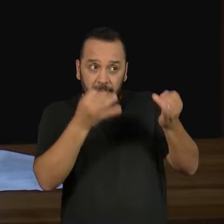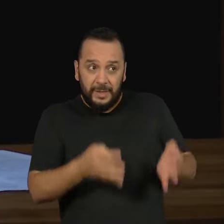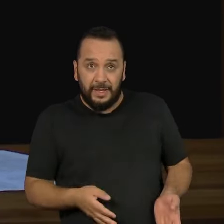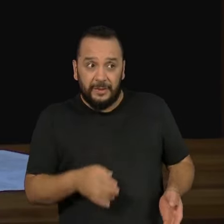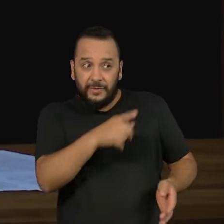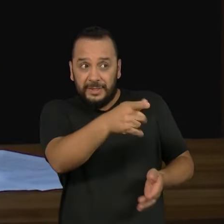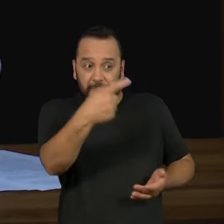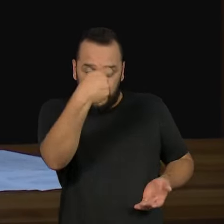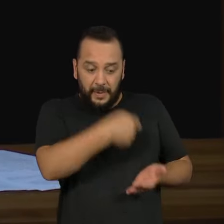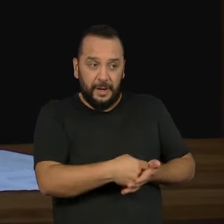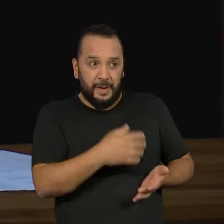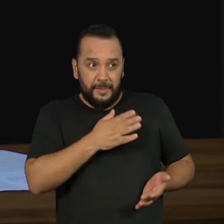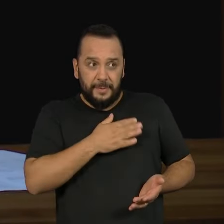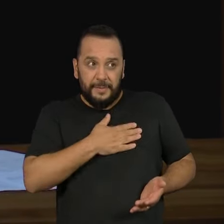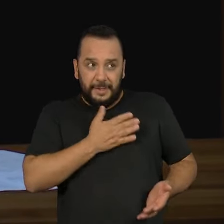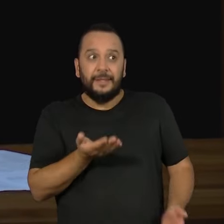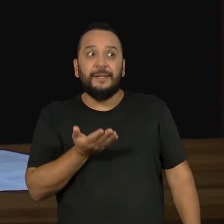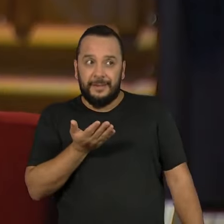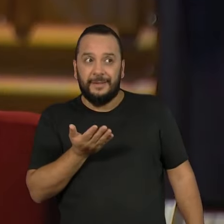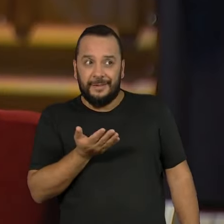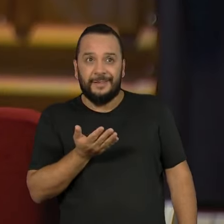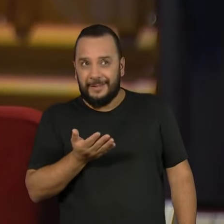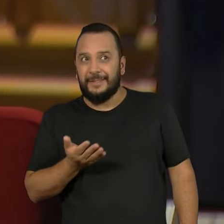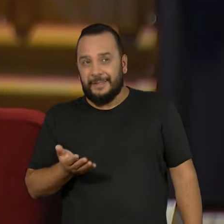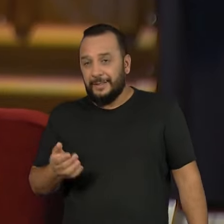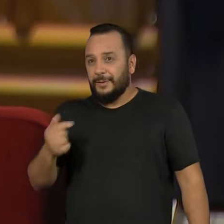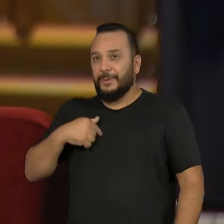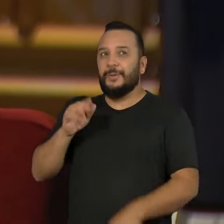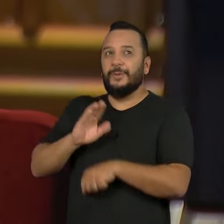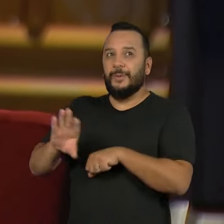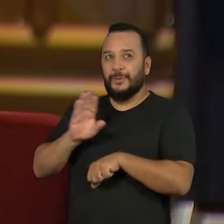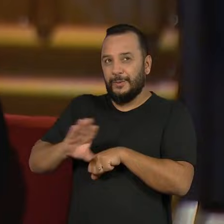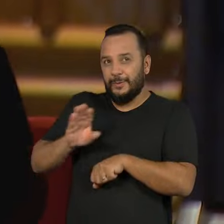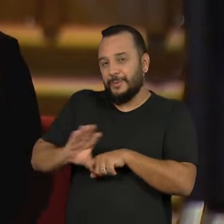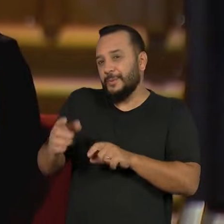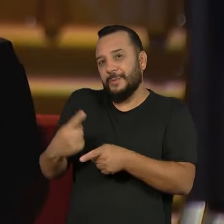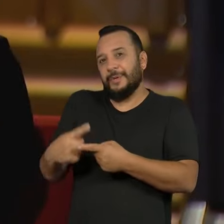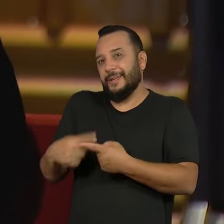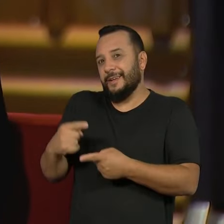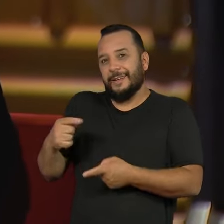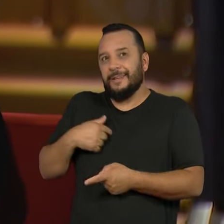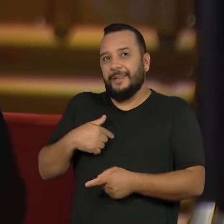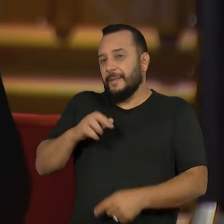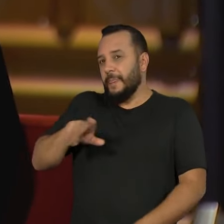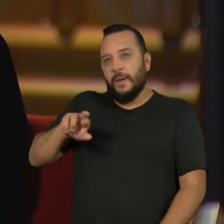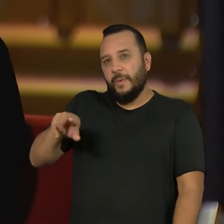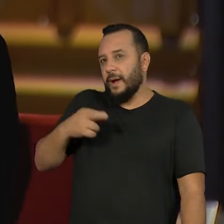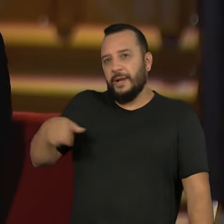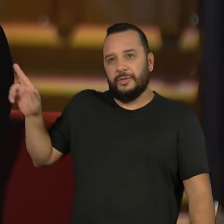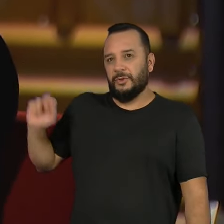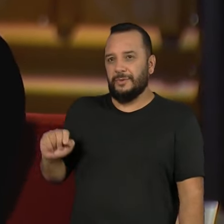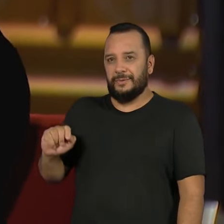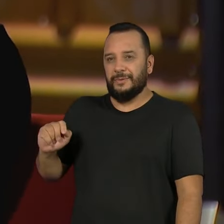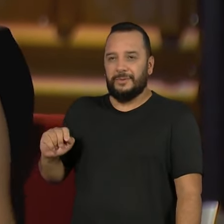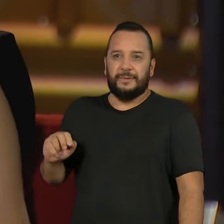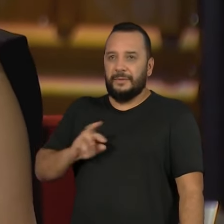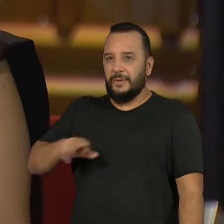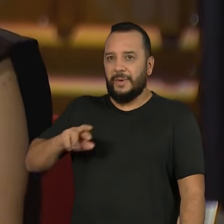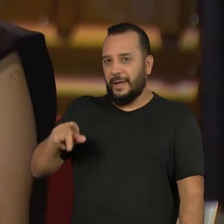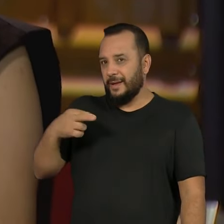pagar este boletin dos dos cursos dess né porque aqui a gente não tá falando de religião Veja a gente não tá falando de